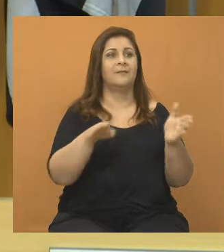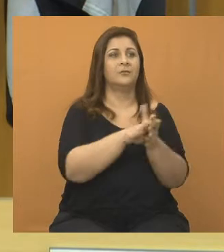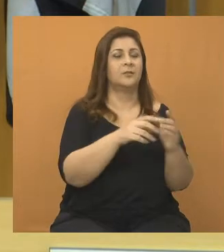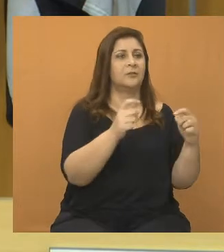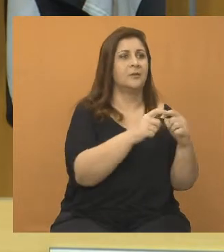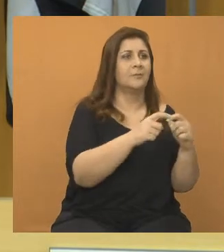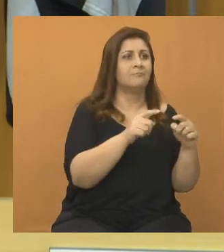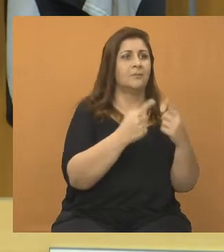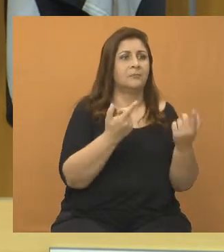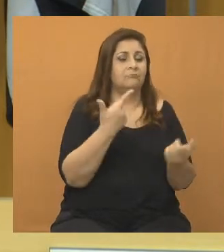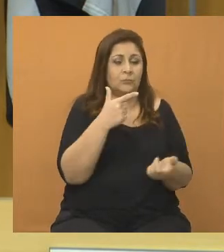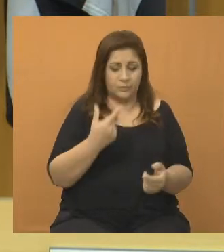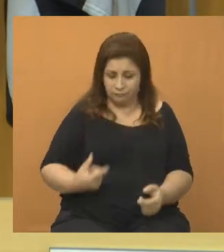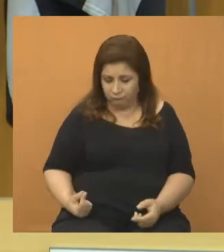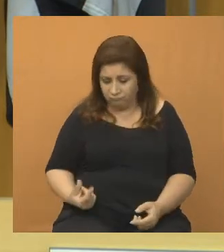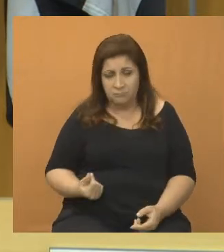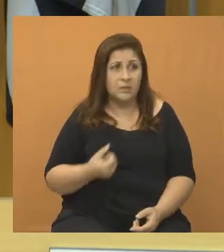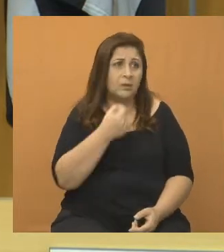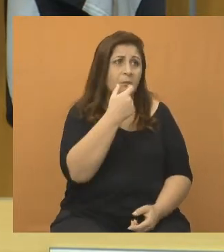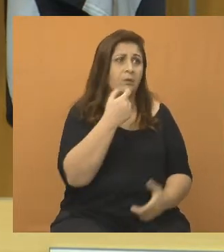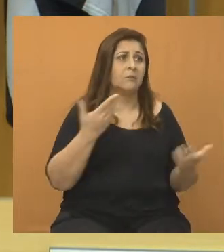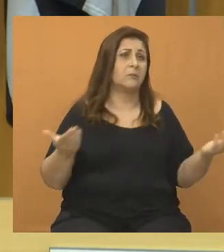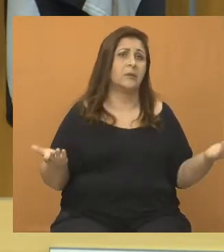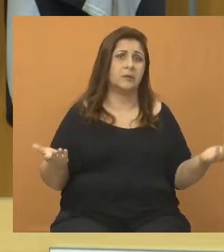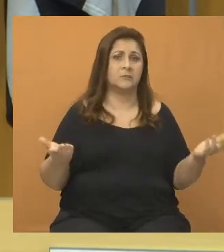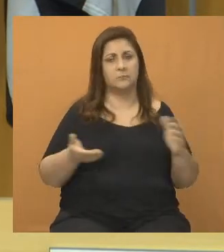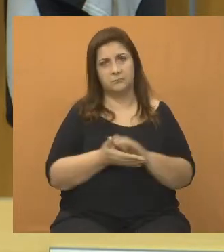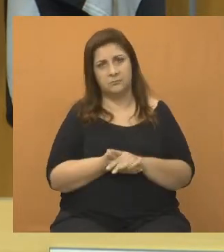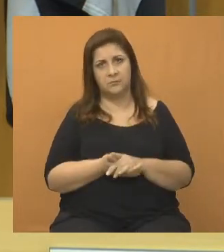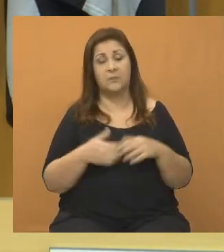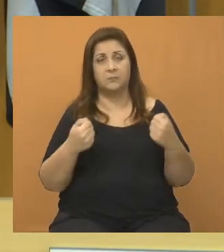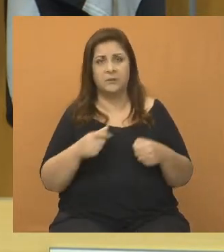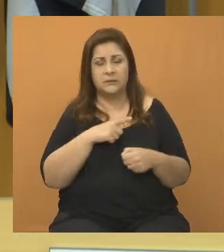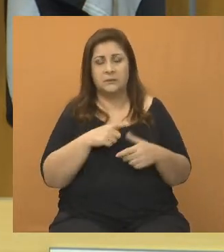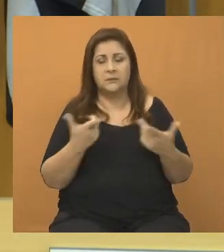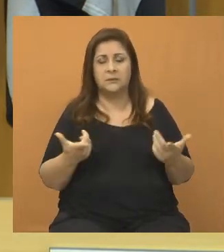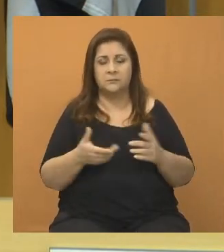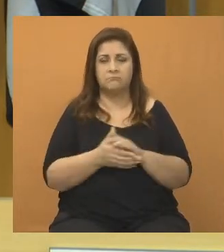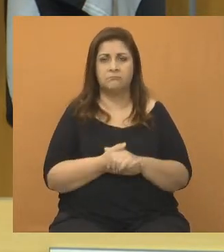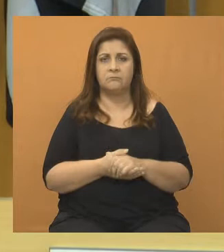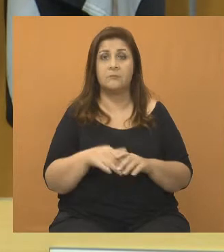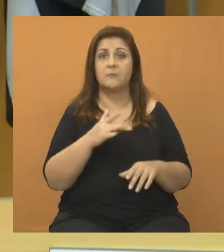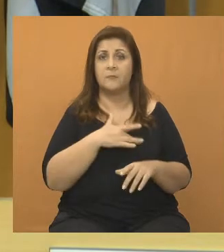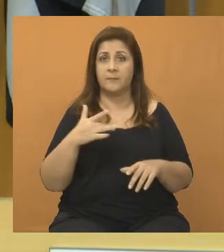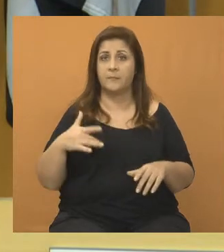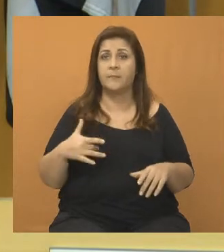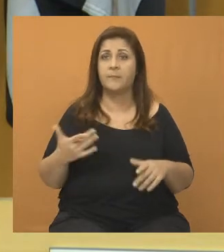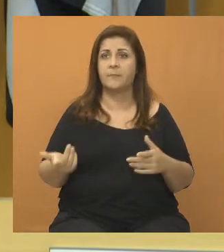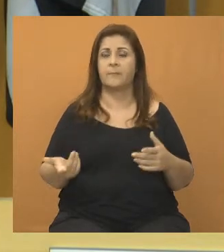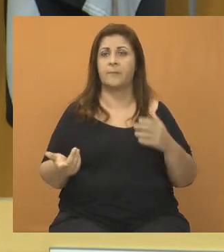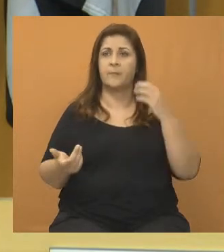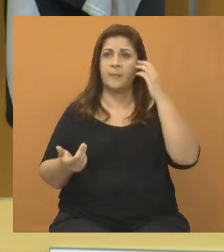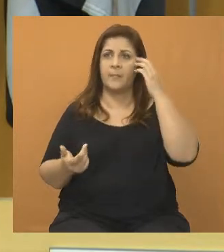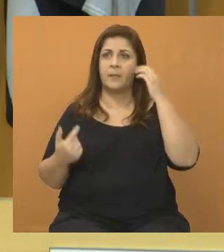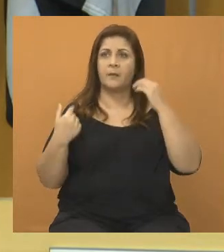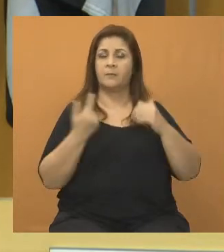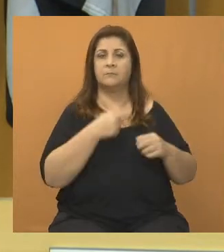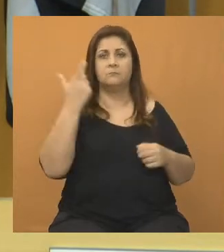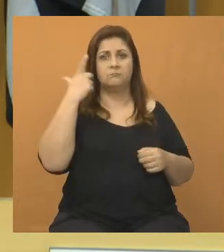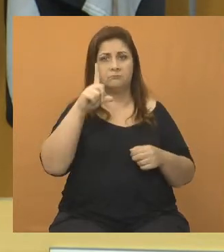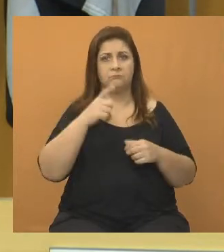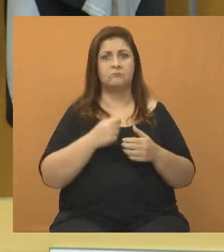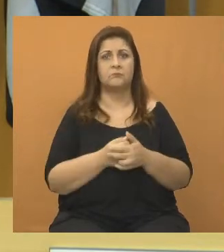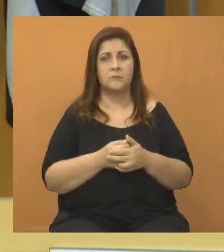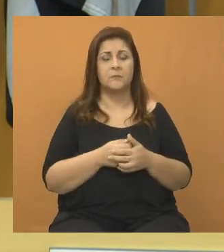não tem dinheiro para comprar o remédio e dá continuidade no tratamento. Então, saúde, né? A gente conseguiu aumentar o número